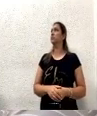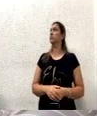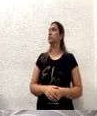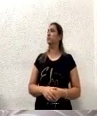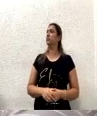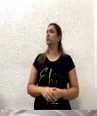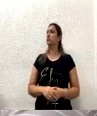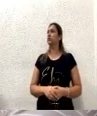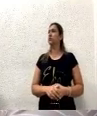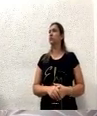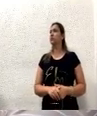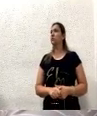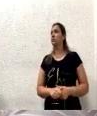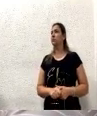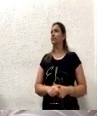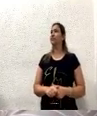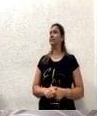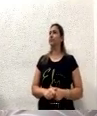Escrever?